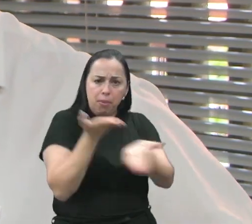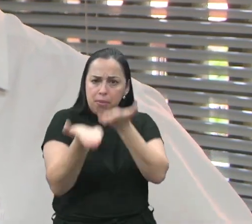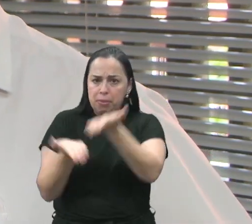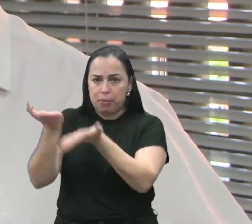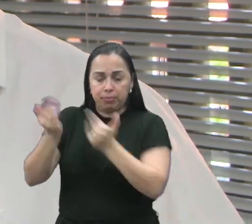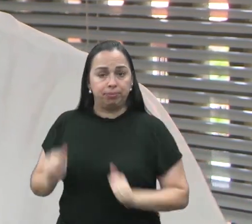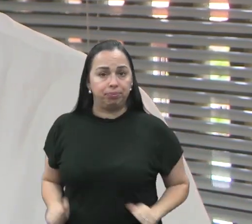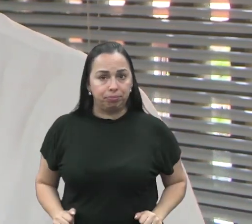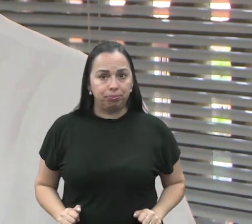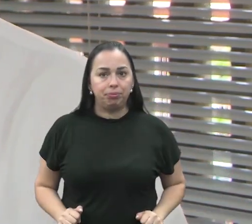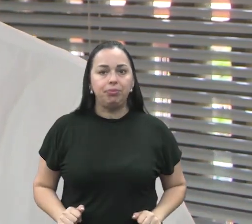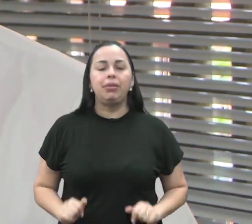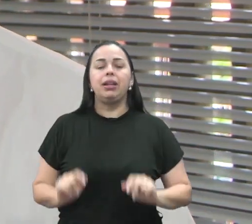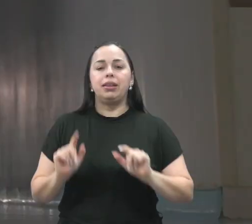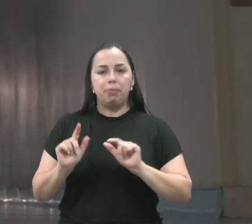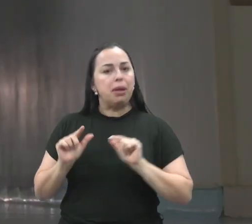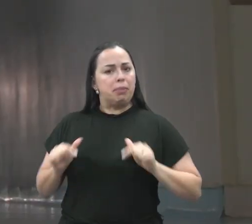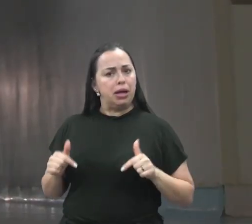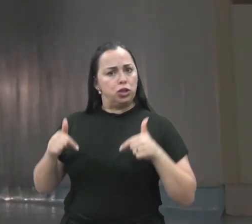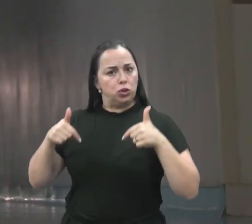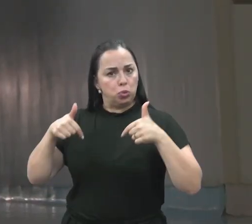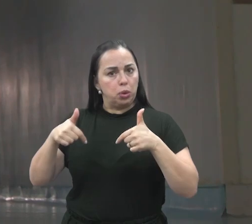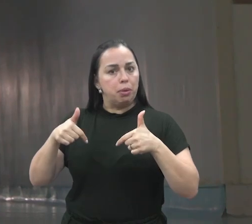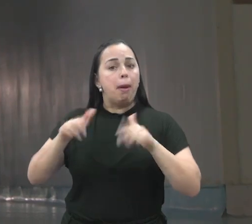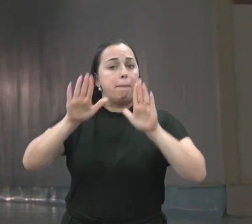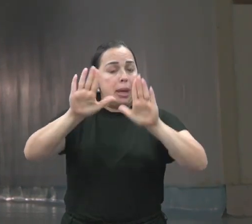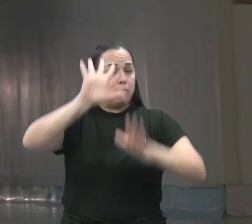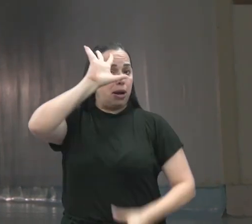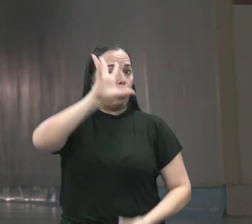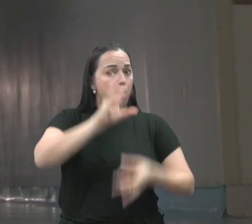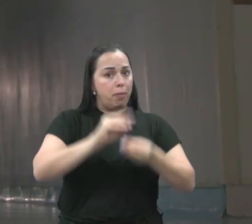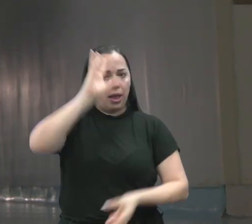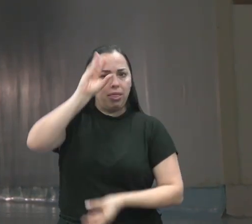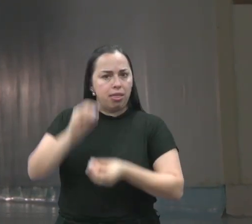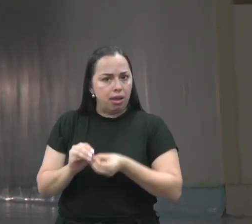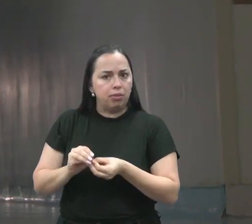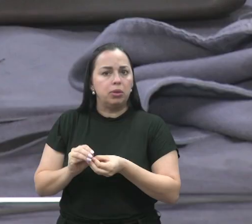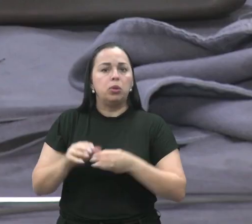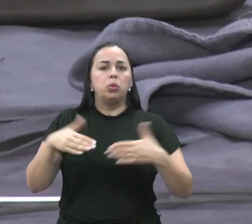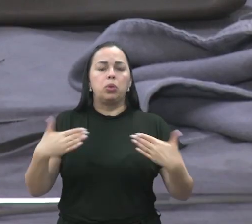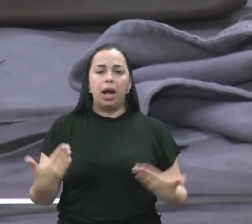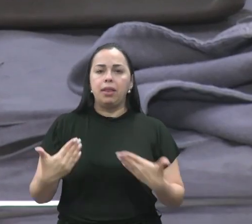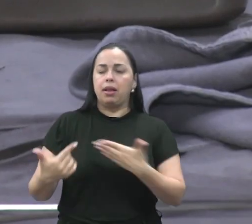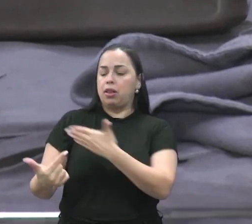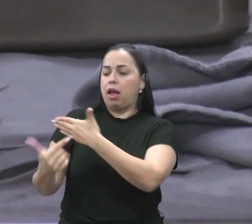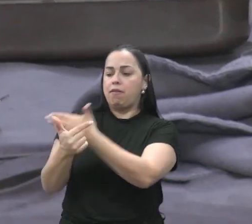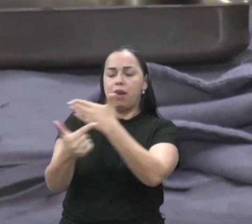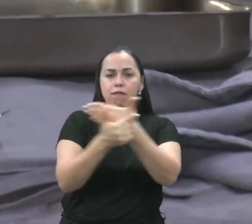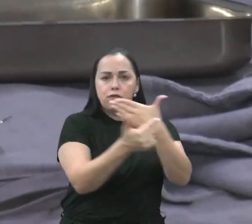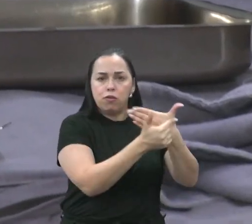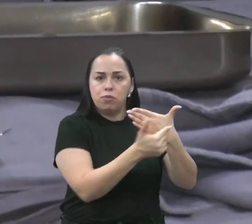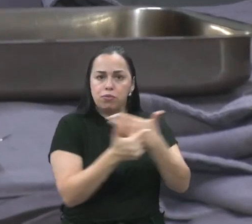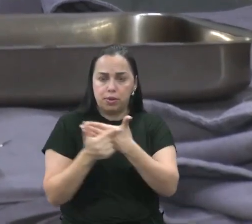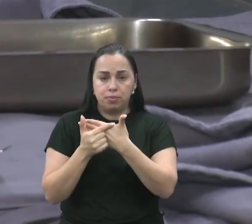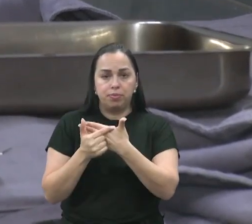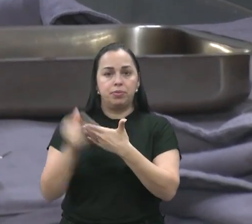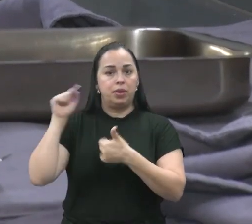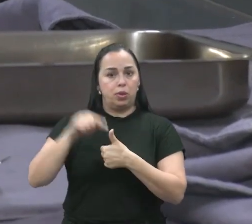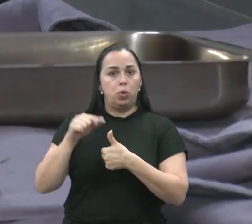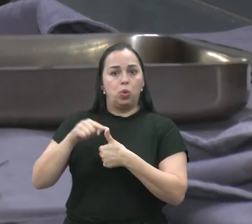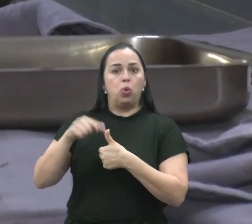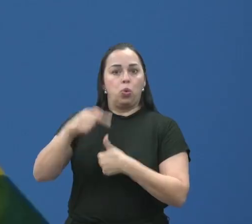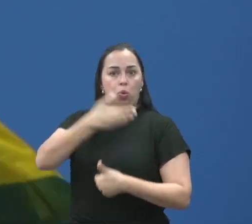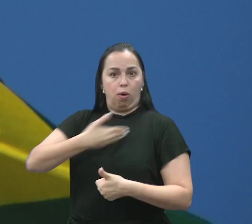junto à União, Estado e município. Um bom ponto de partida para entender esses desafios é conhecer a atribuição de cada um